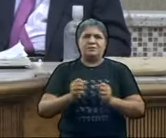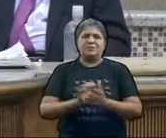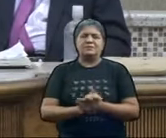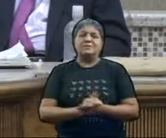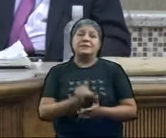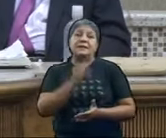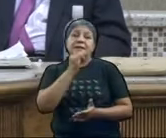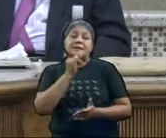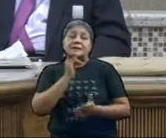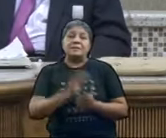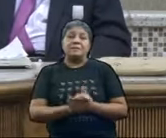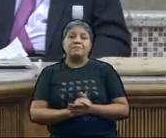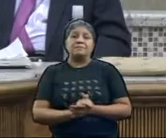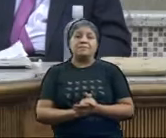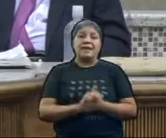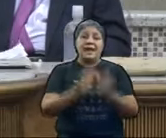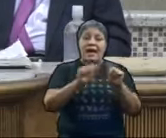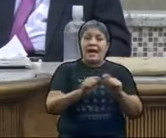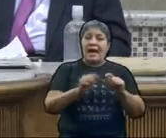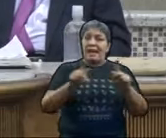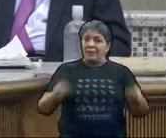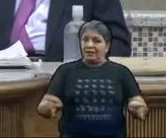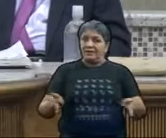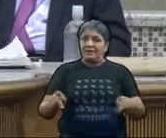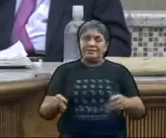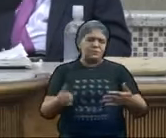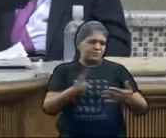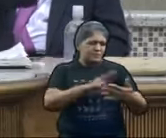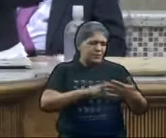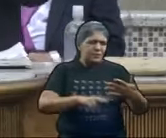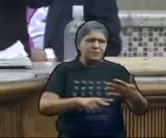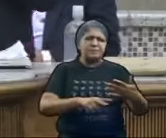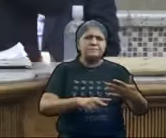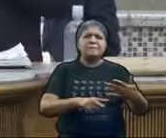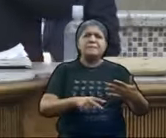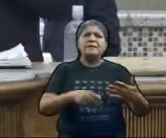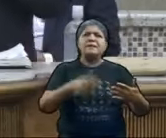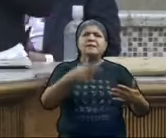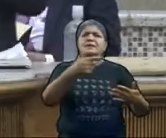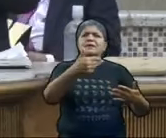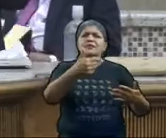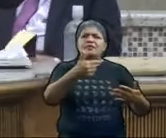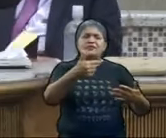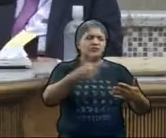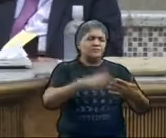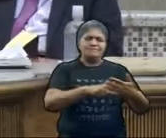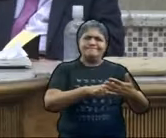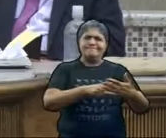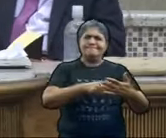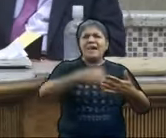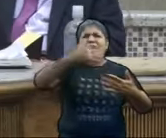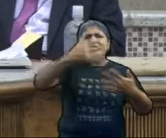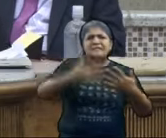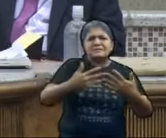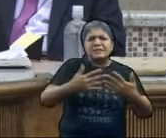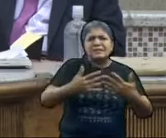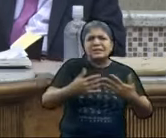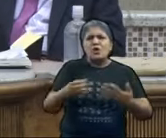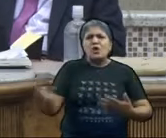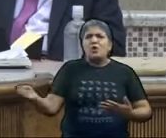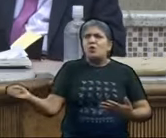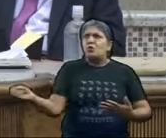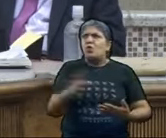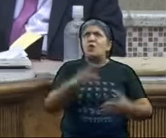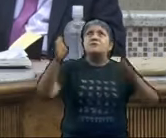capítulos. Nós lemos aqui no capítulo 21, novo céu e nova terra. Talvez quando